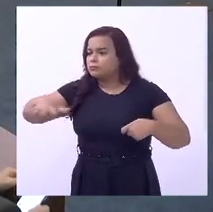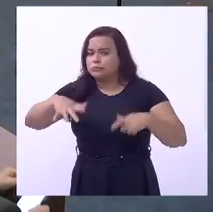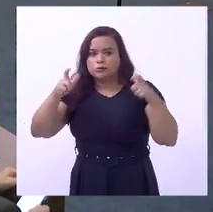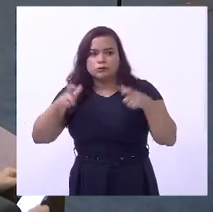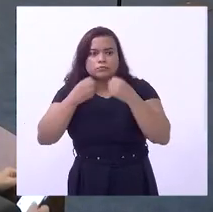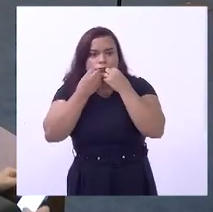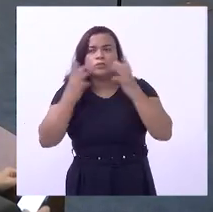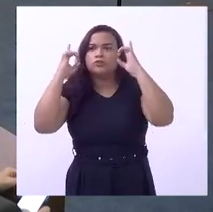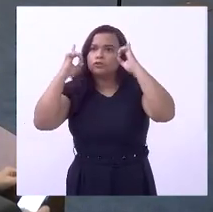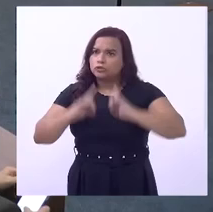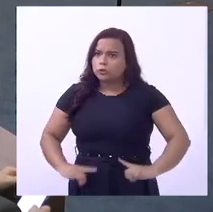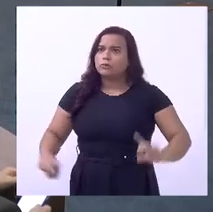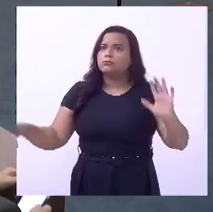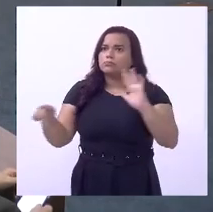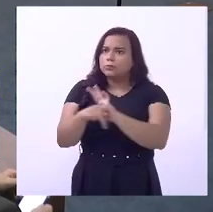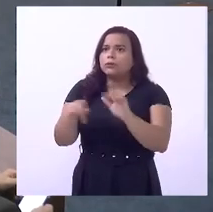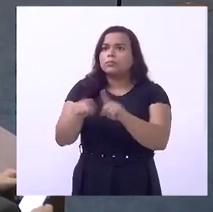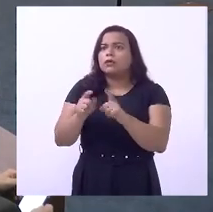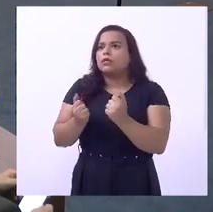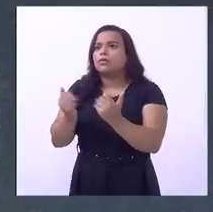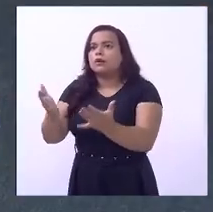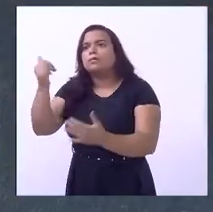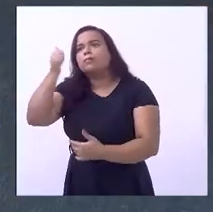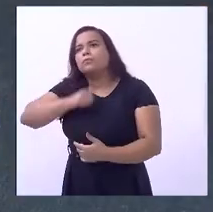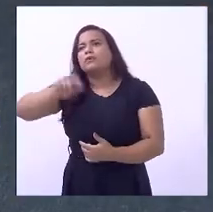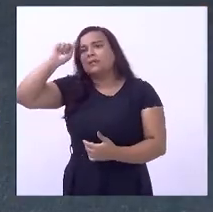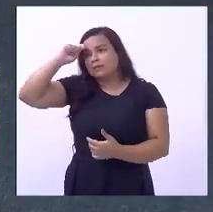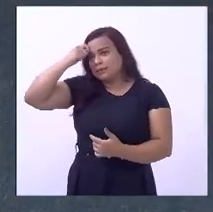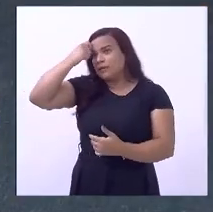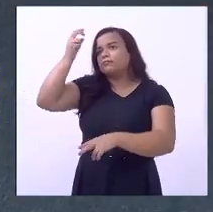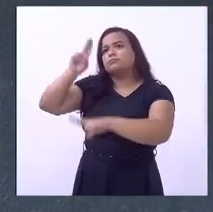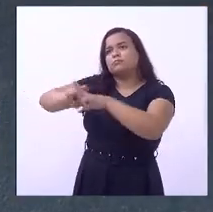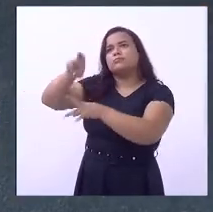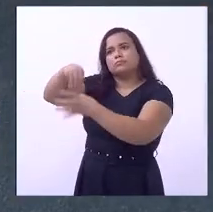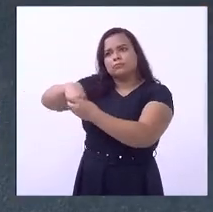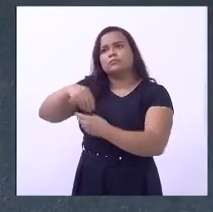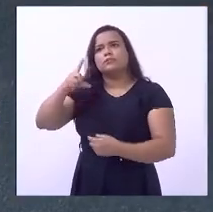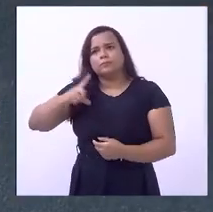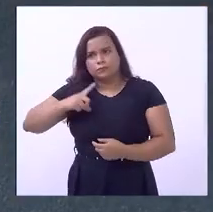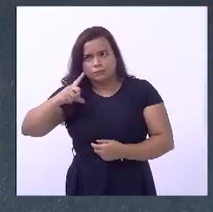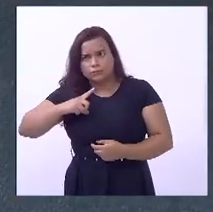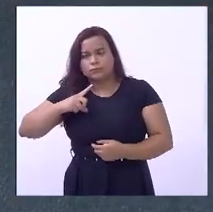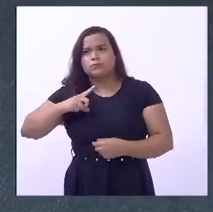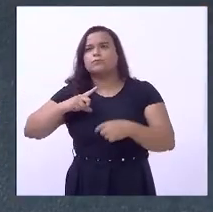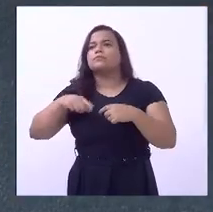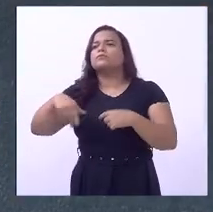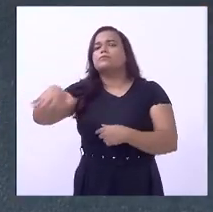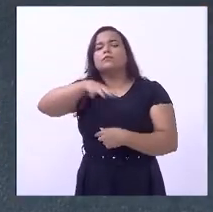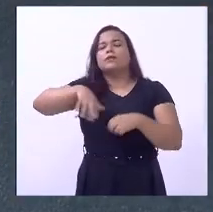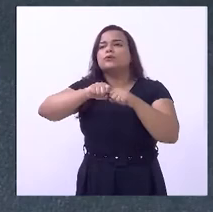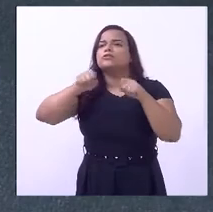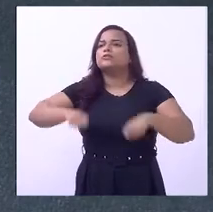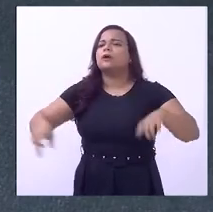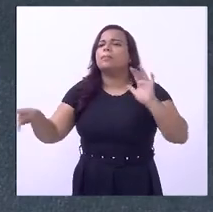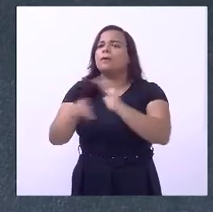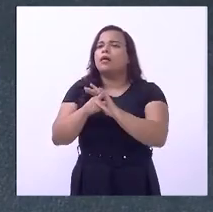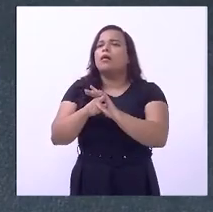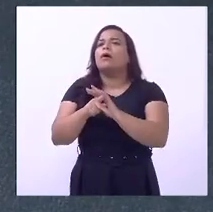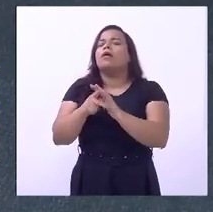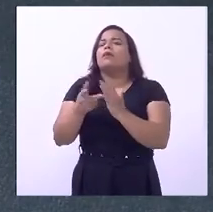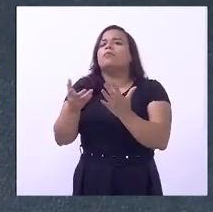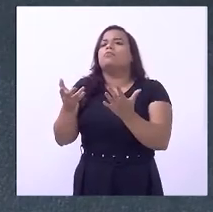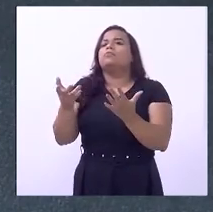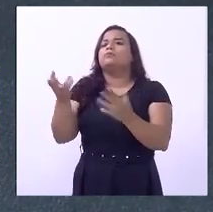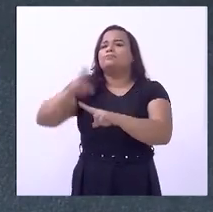garantir dignidade também a outras mulheres negras encarceradas. O sistema penitenciário, ele não pode ser um sistema